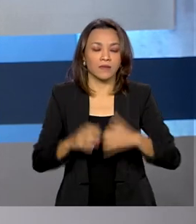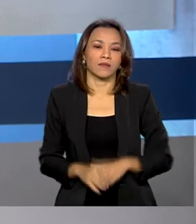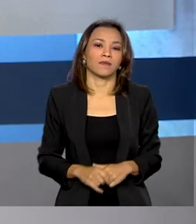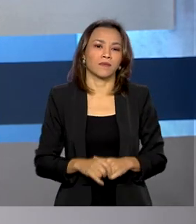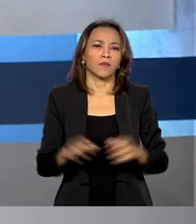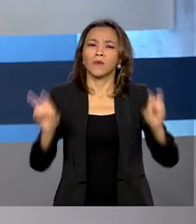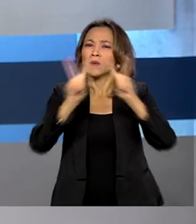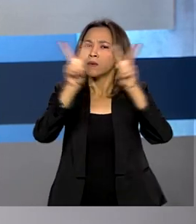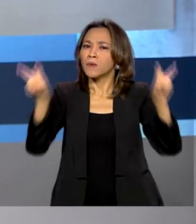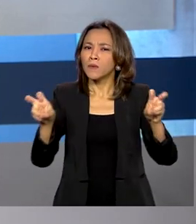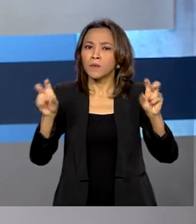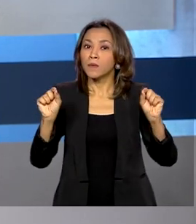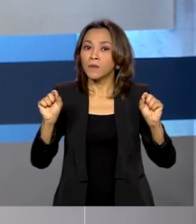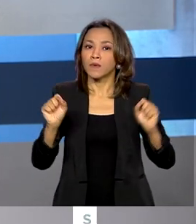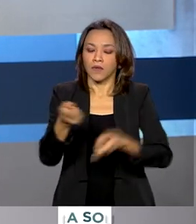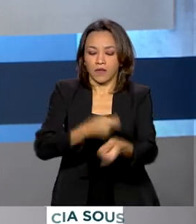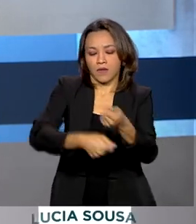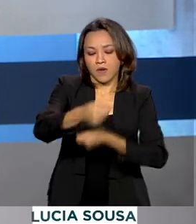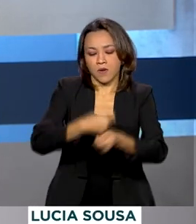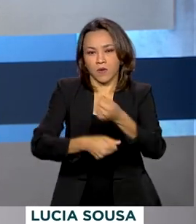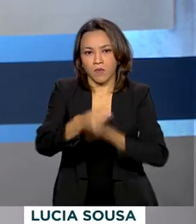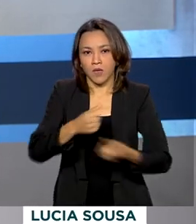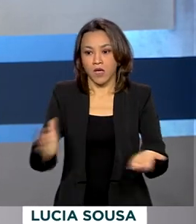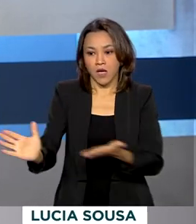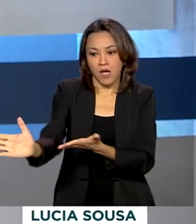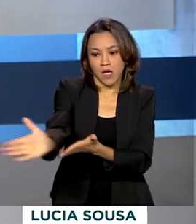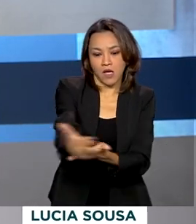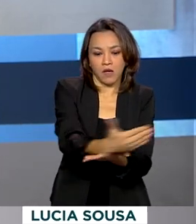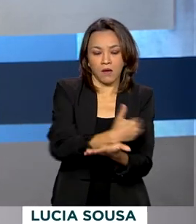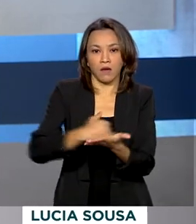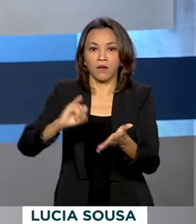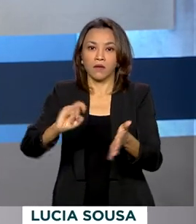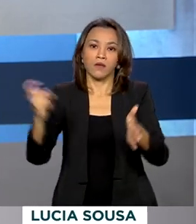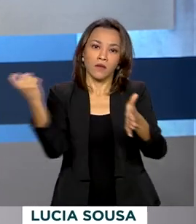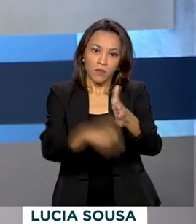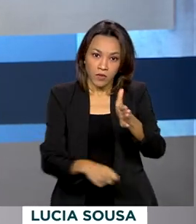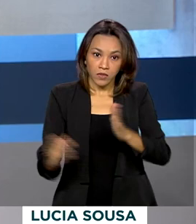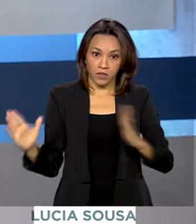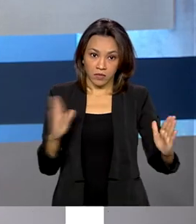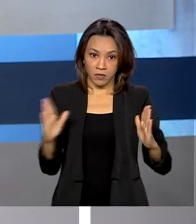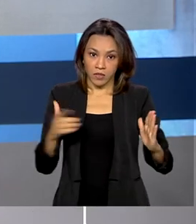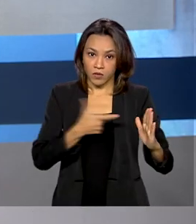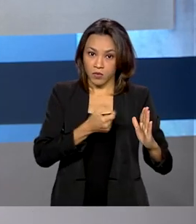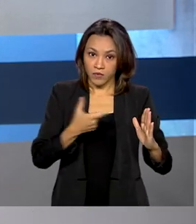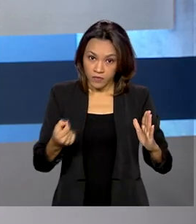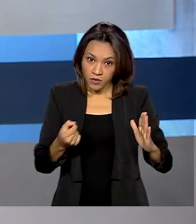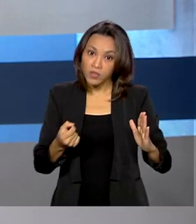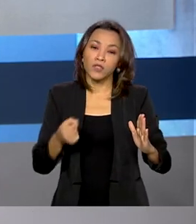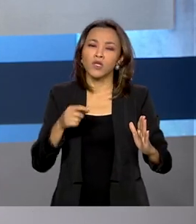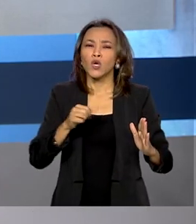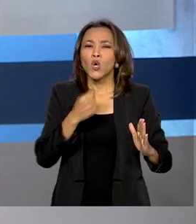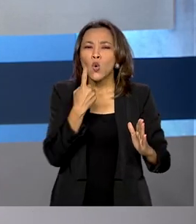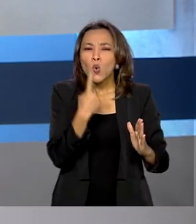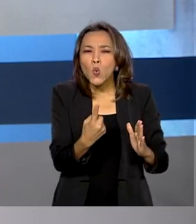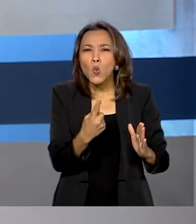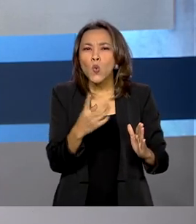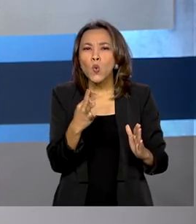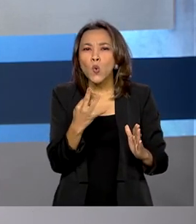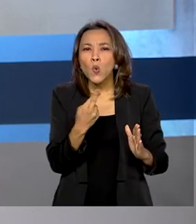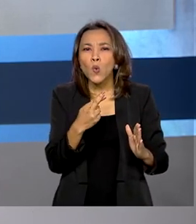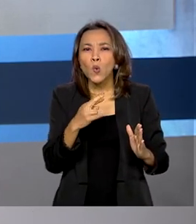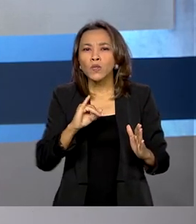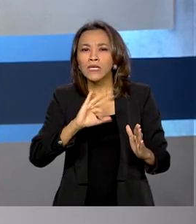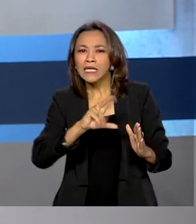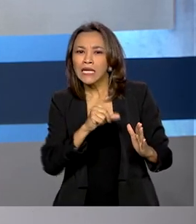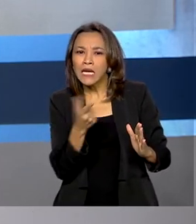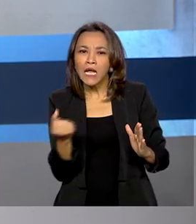O assunto agora é economia. A arrecadação de impostos no ano de 2020 somou quase um trilhão e meio de reais. Houve queda